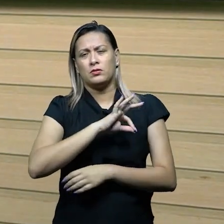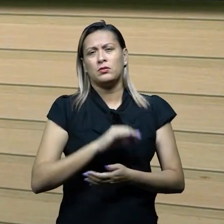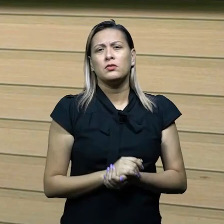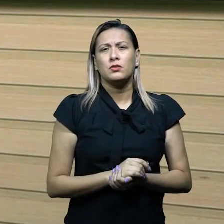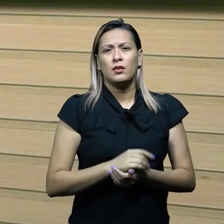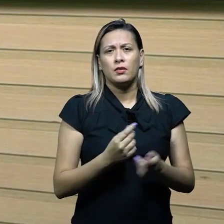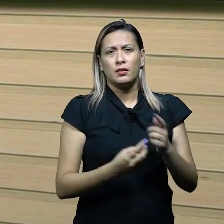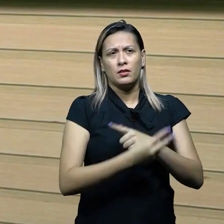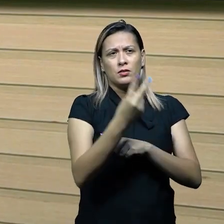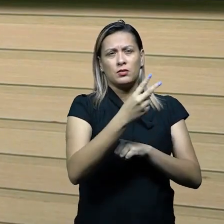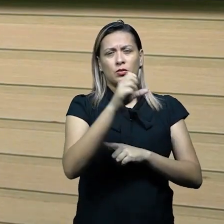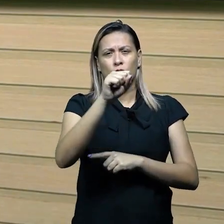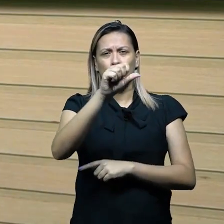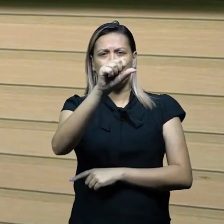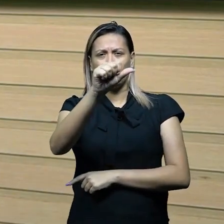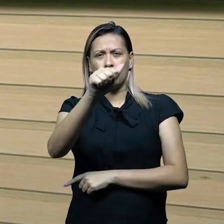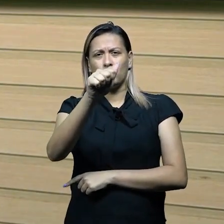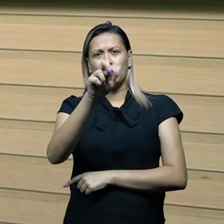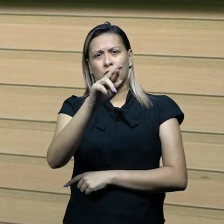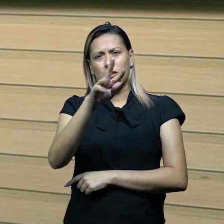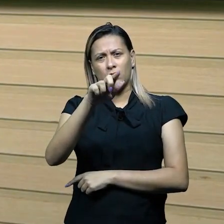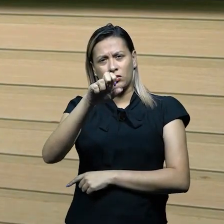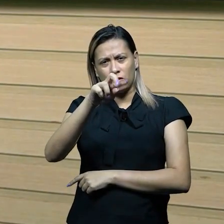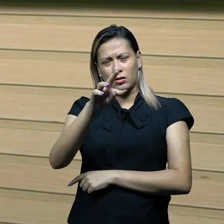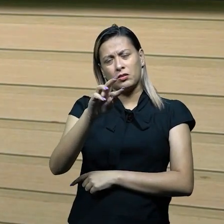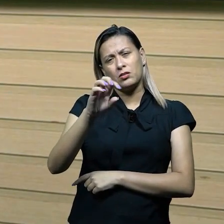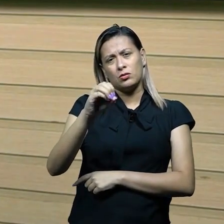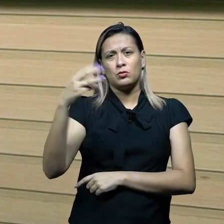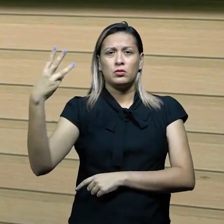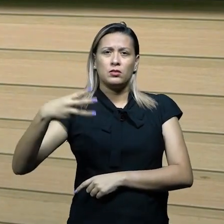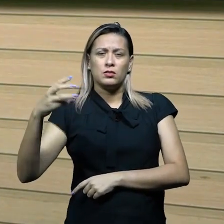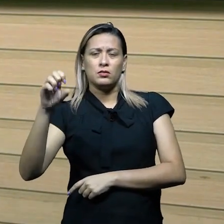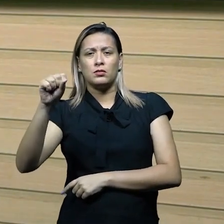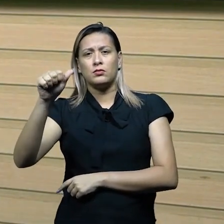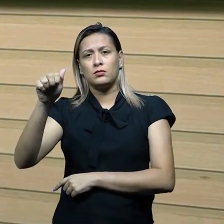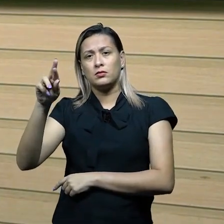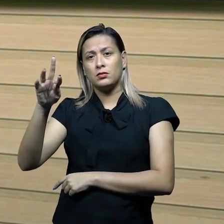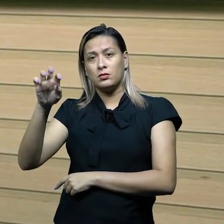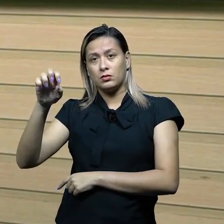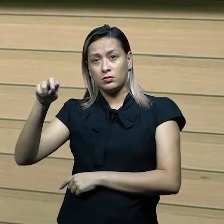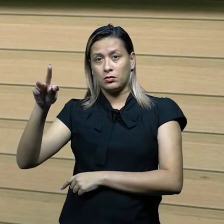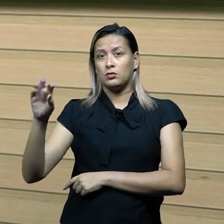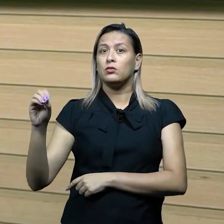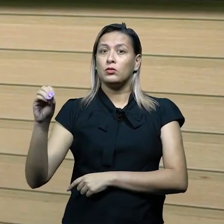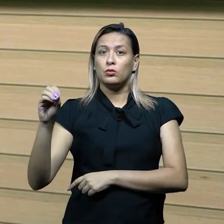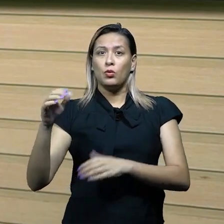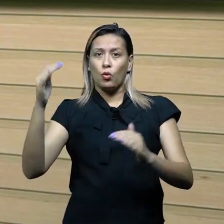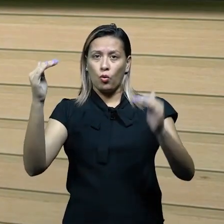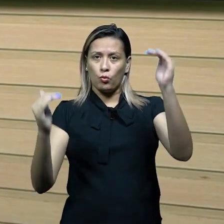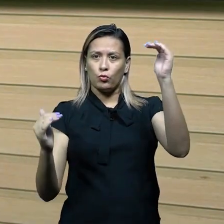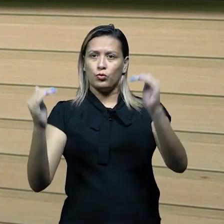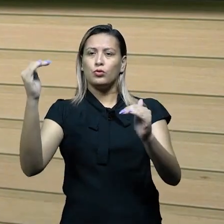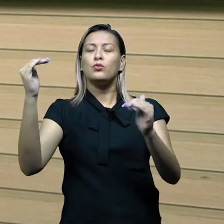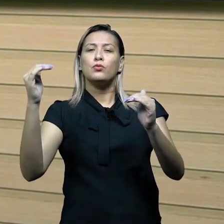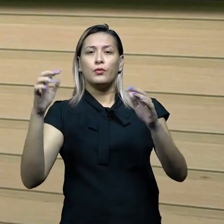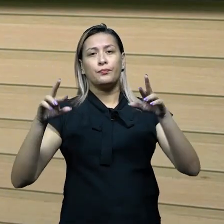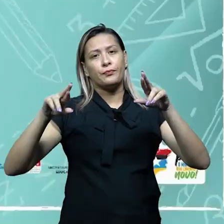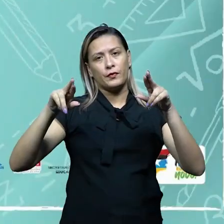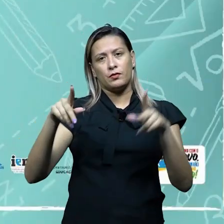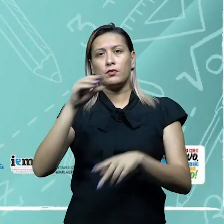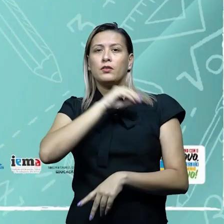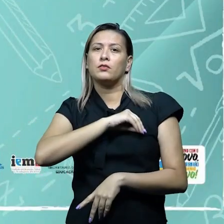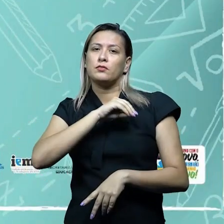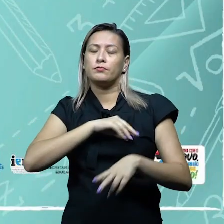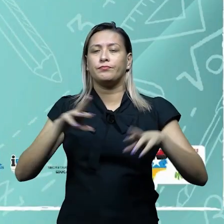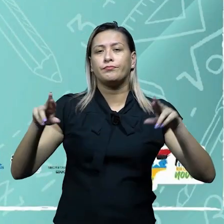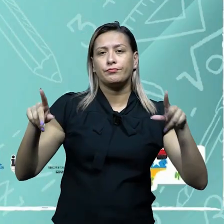ouviram falar, 1º sargento, 2º sargento e 3º sargento. São sargentos, mas com níveis diferentes e com salários diferentes.